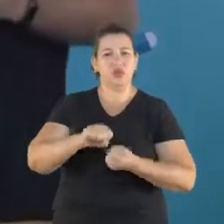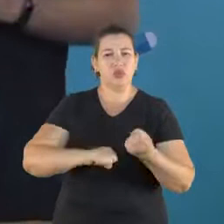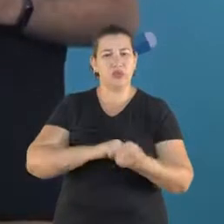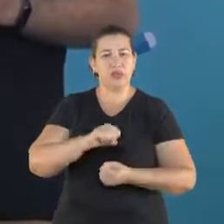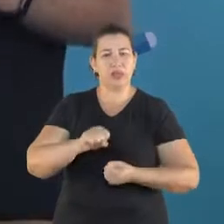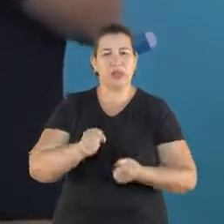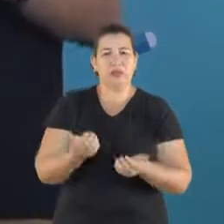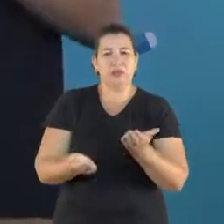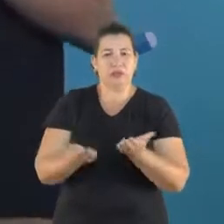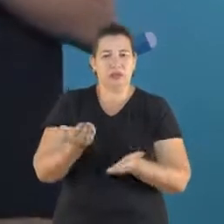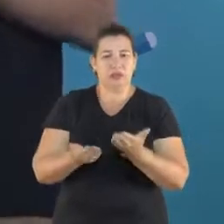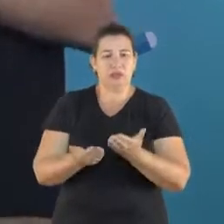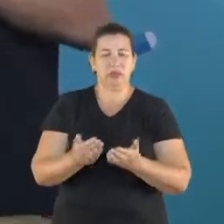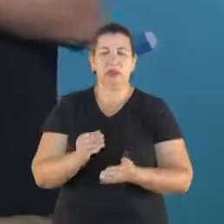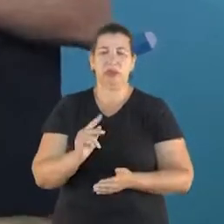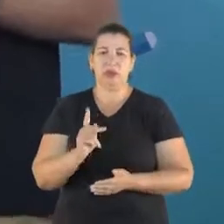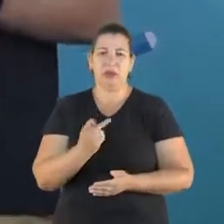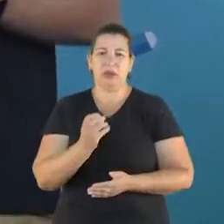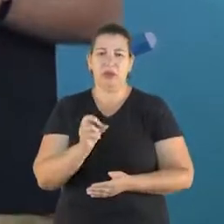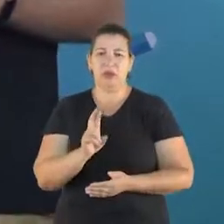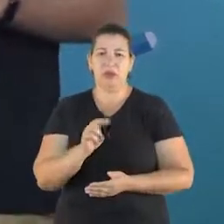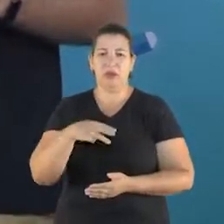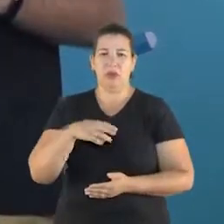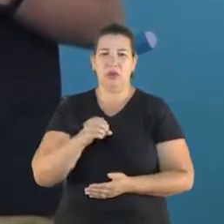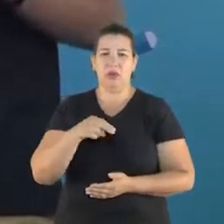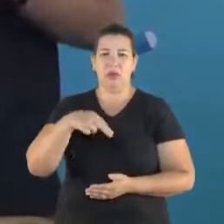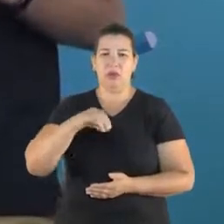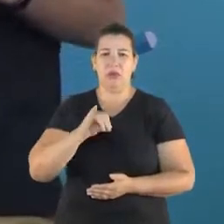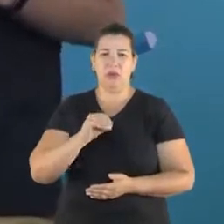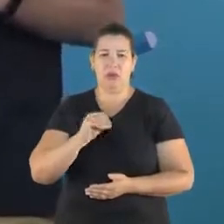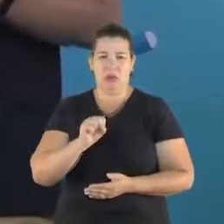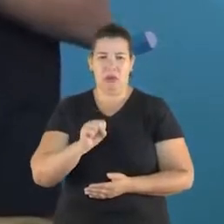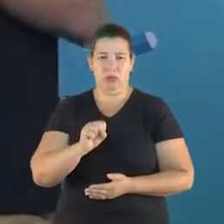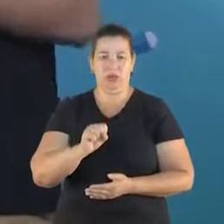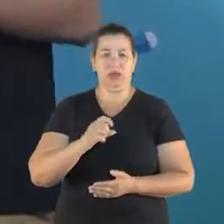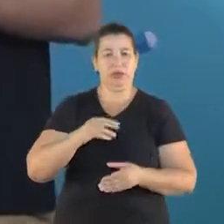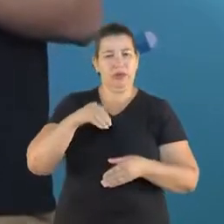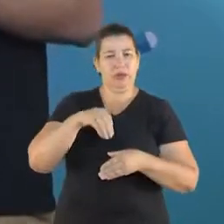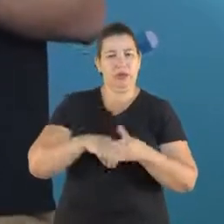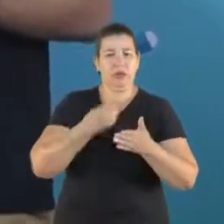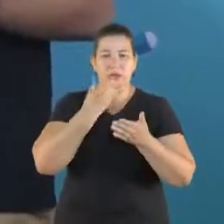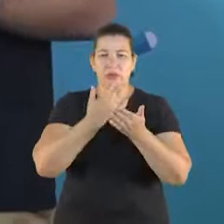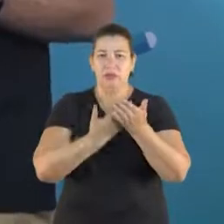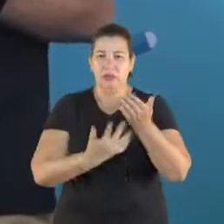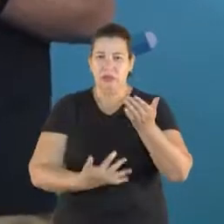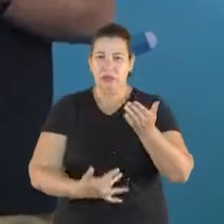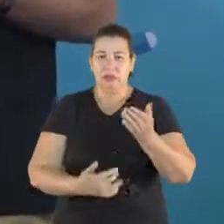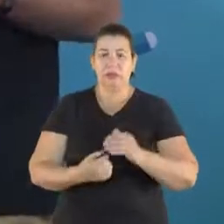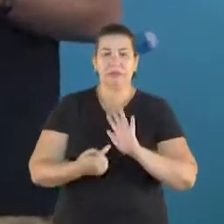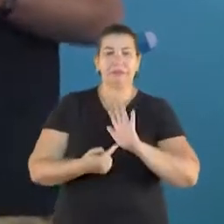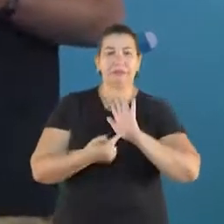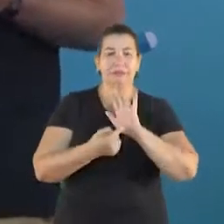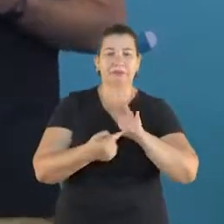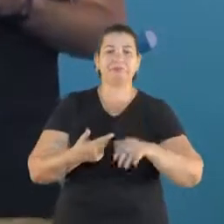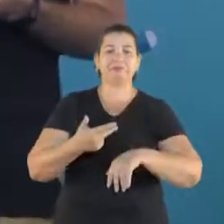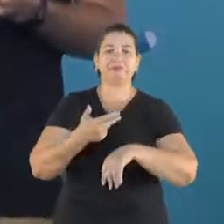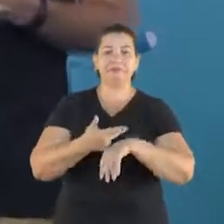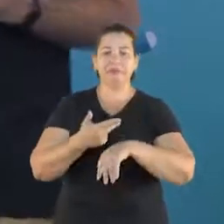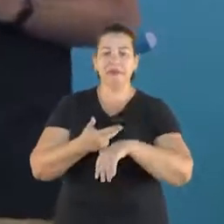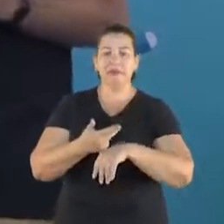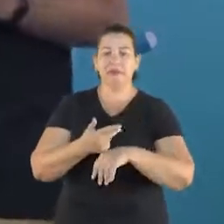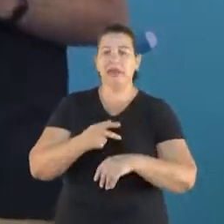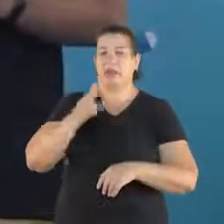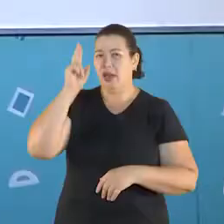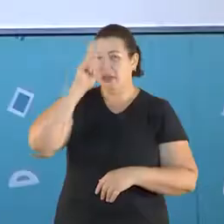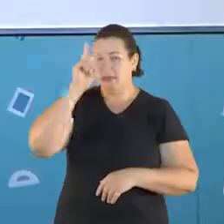são estruturas que produzem substâncias reguladoras. Essas substâncias são denominadas hormônios. Esses hormônios eles são liberados diretamente na